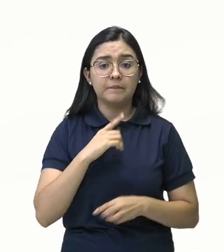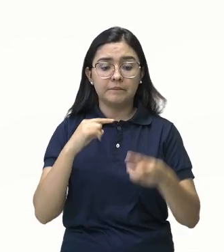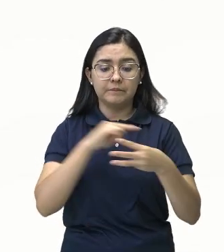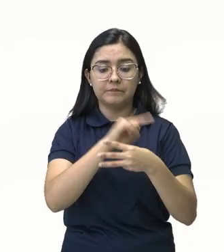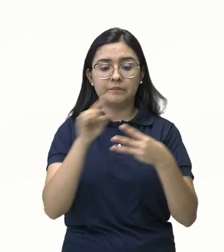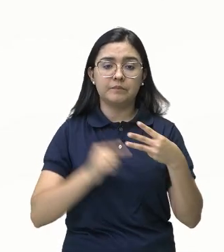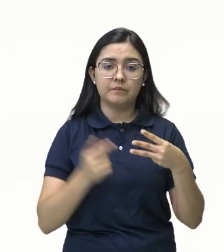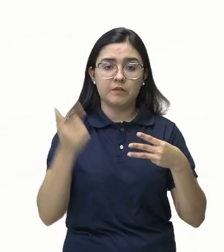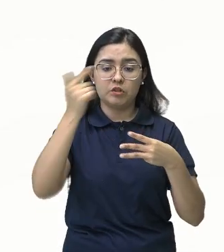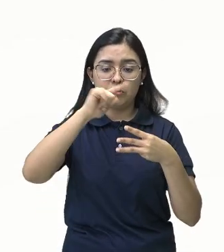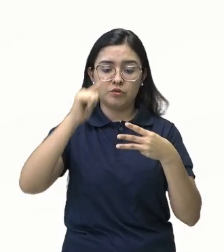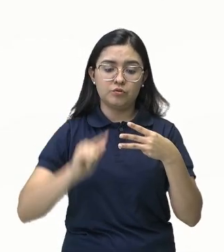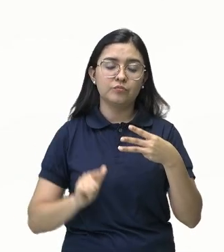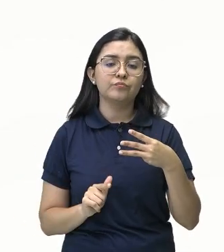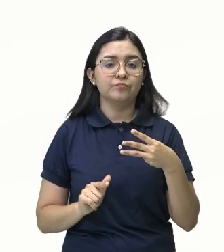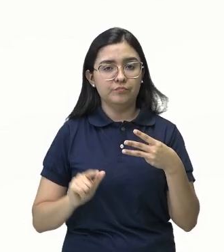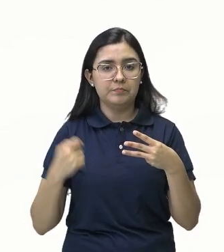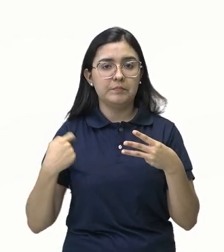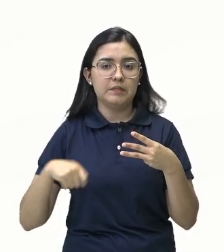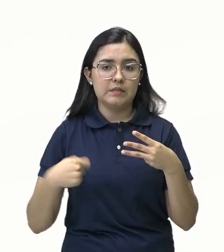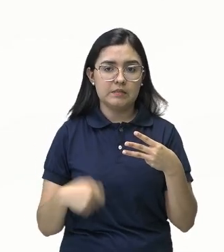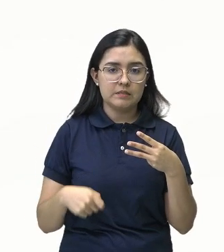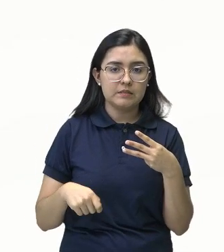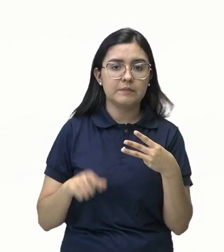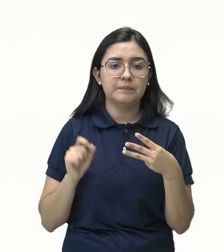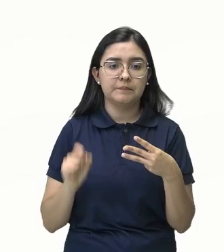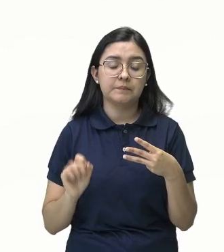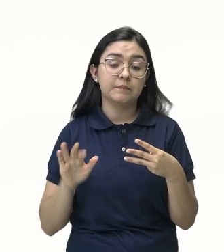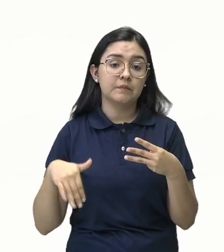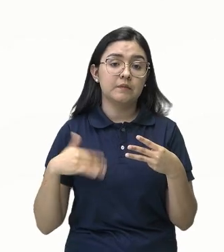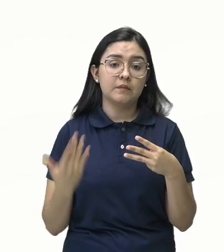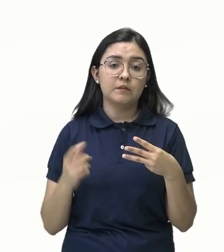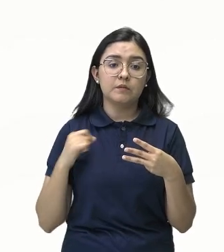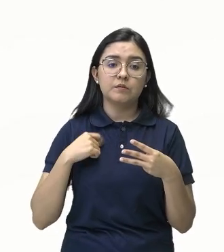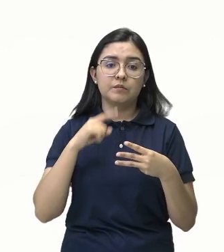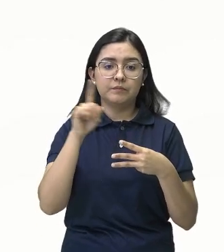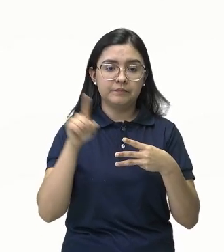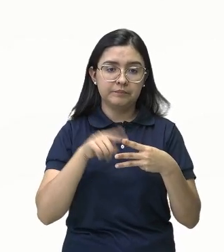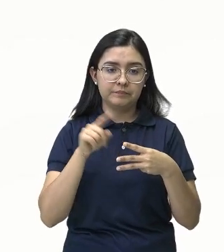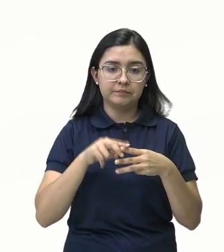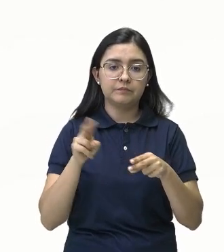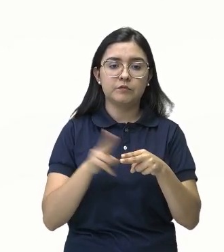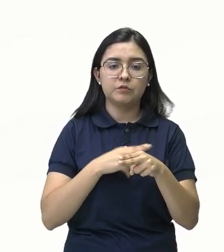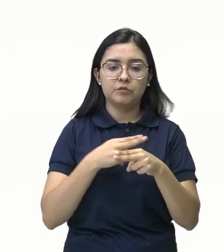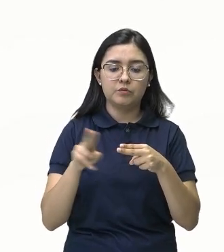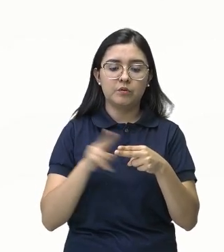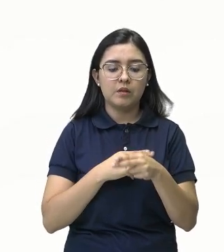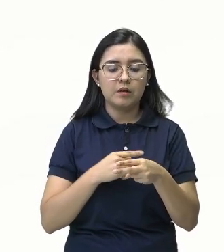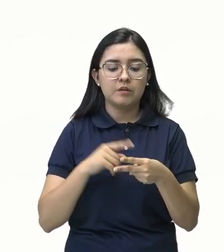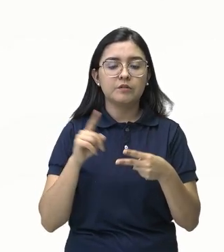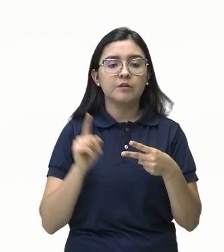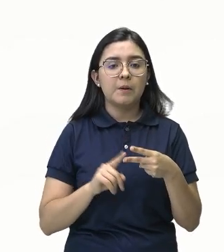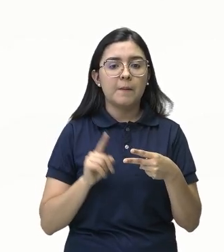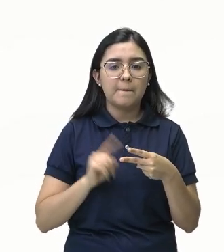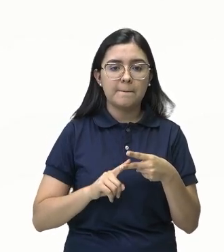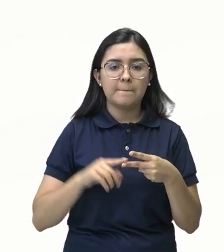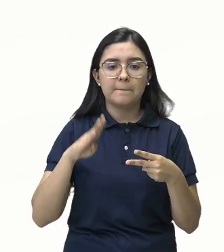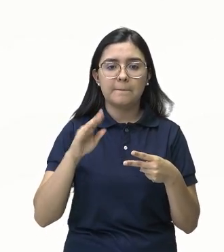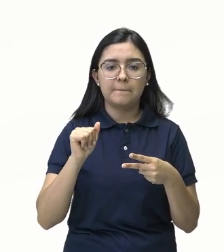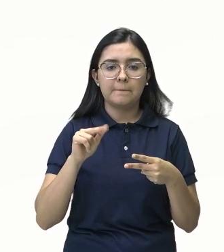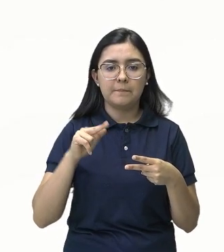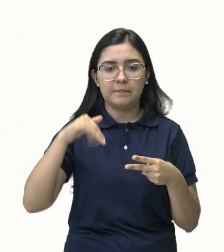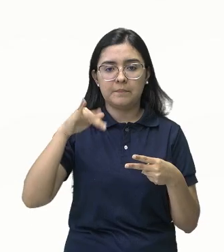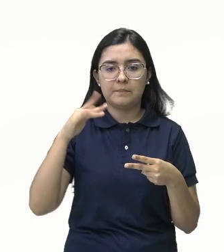que repetir aqui o elemento, tá bom? Então, os sabores são chocolate, baunilha e morango. De quantos